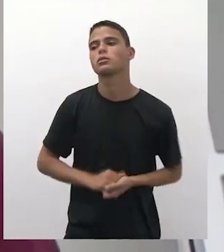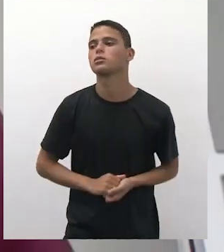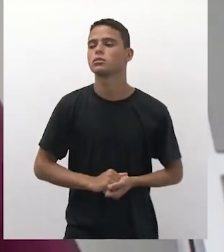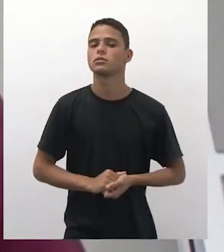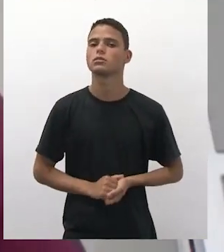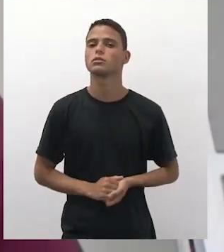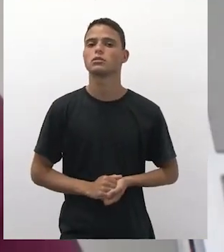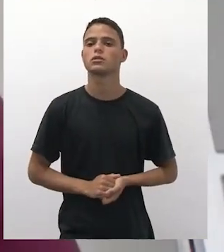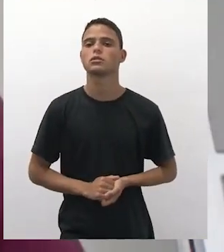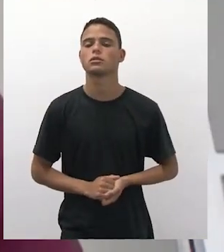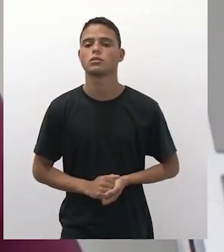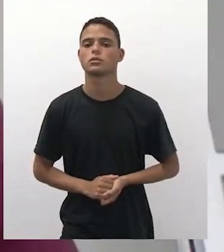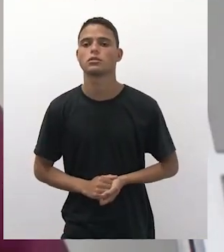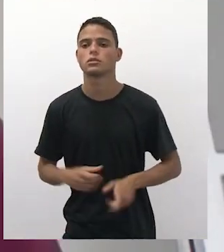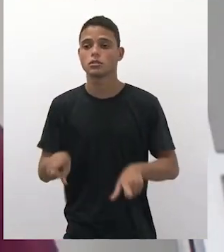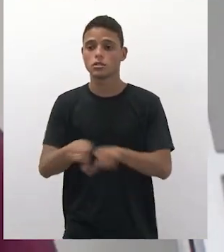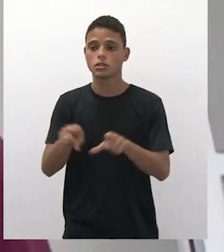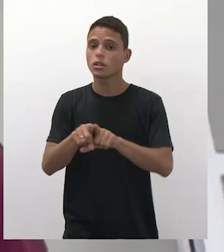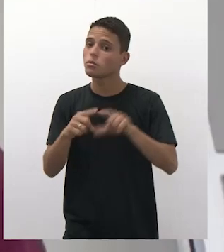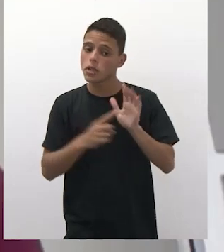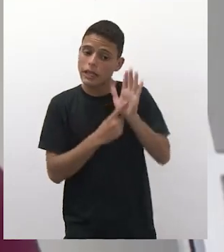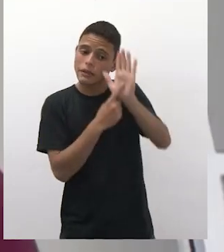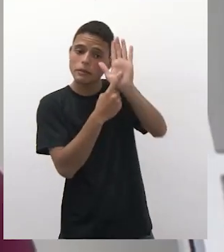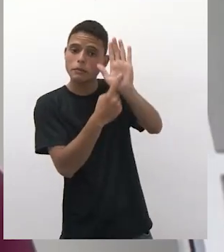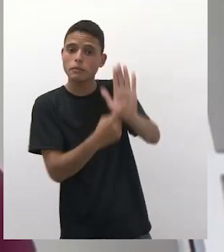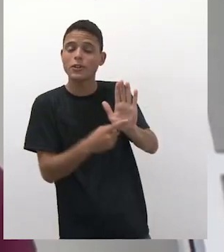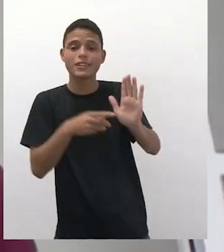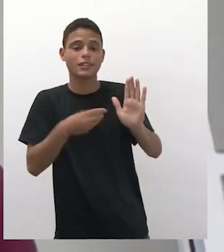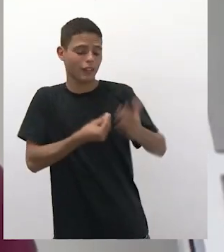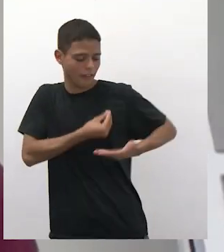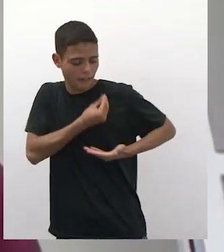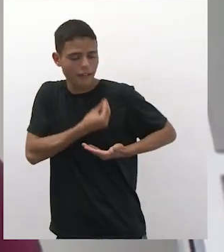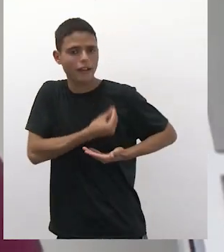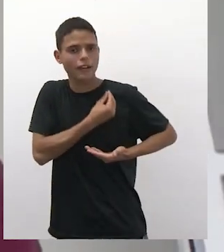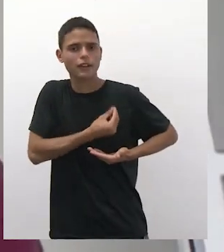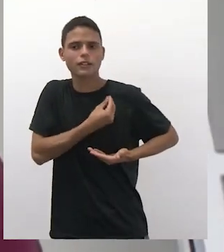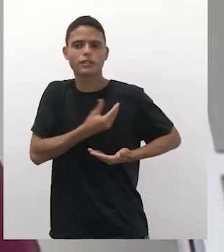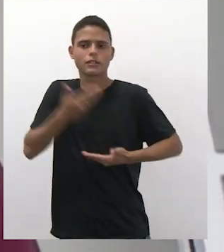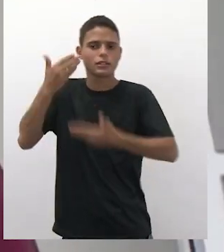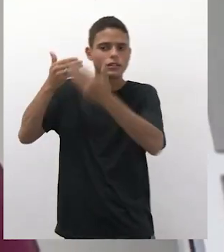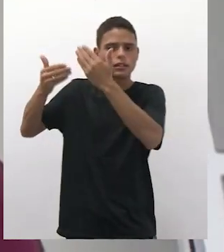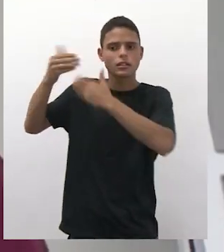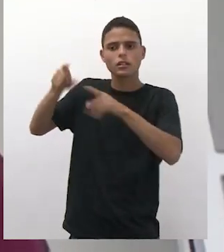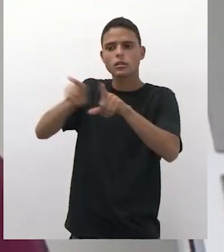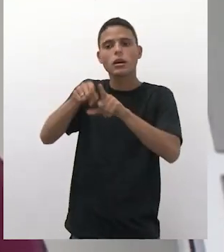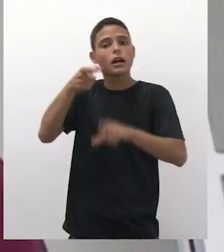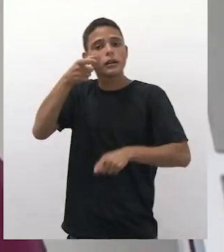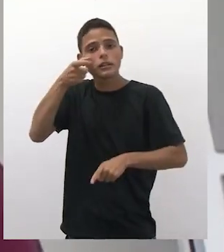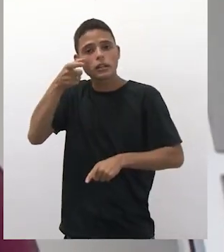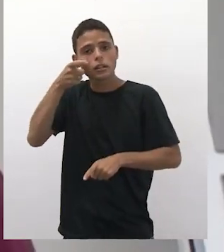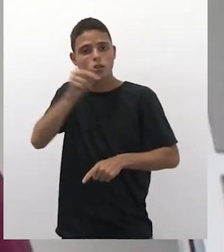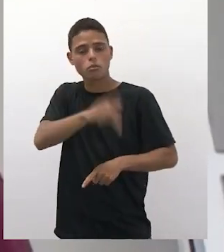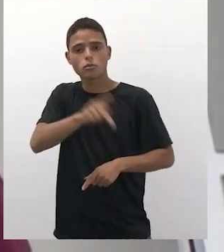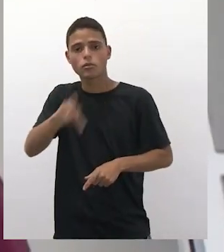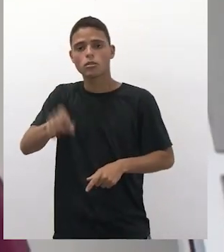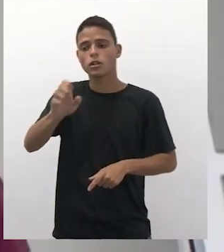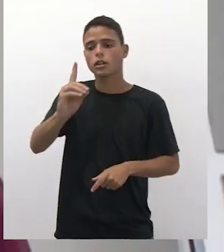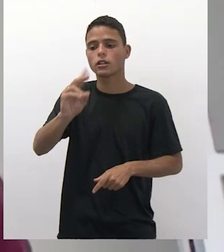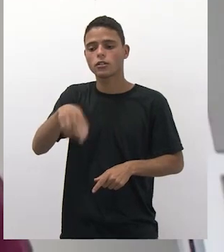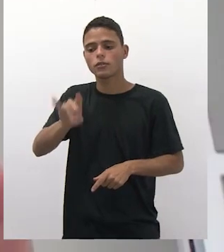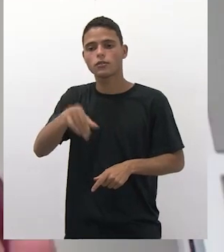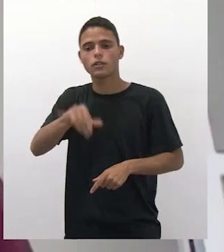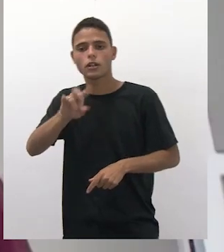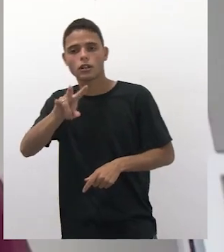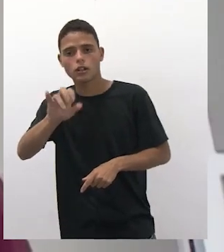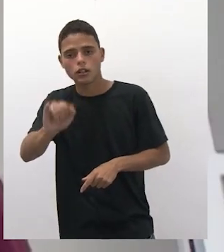E que traz essa vida latente. E é muito interessante, professora Edivane, que você